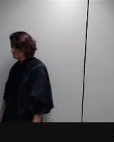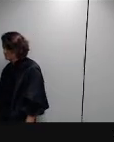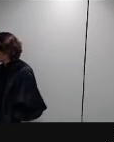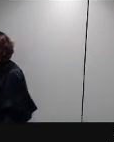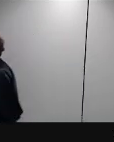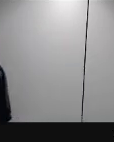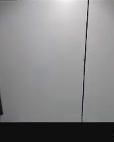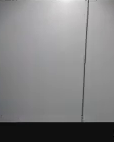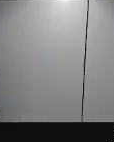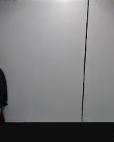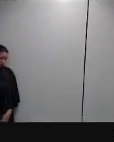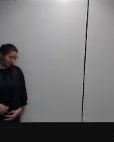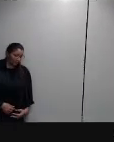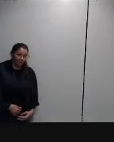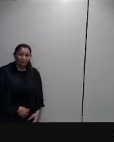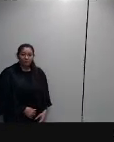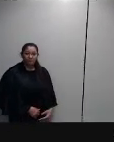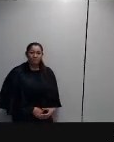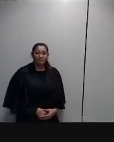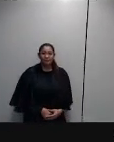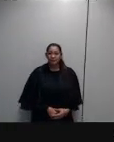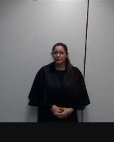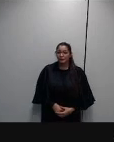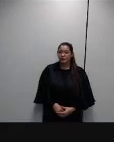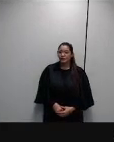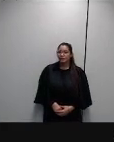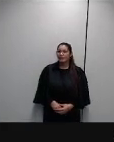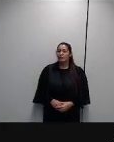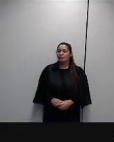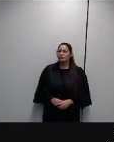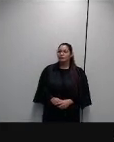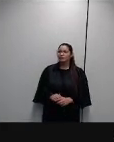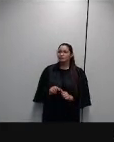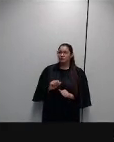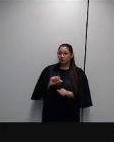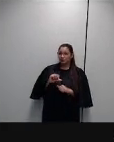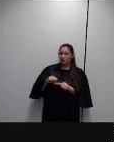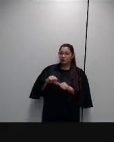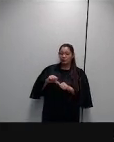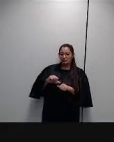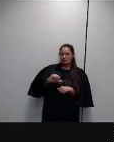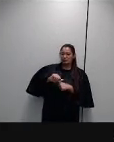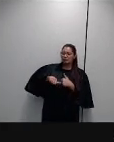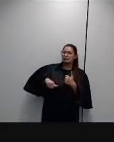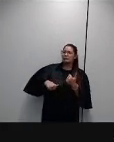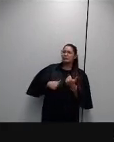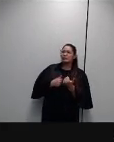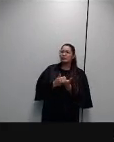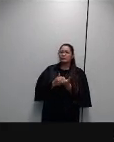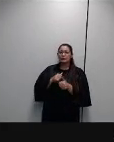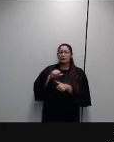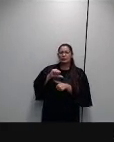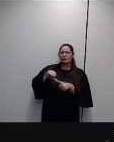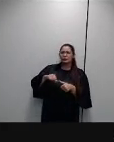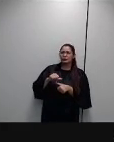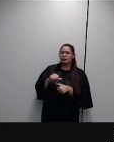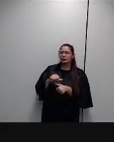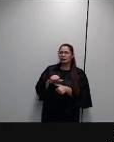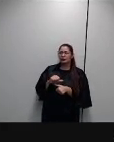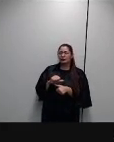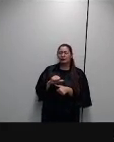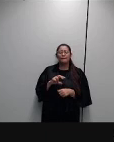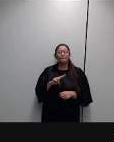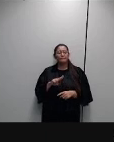substituir a expressão preço público que o receita patrimonial resolve sim nisso na colher eu acho que sim mas precisaria ver talvez uma